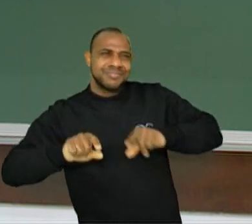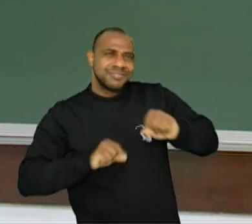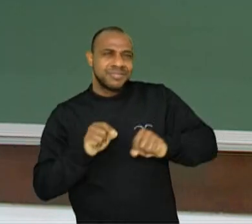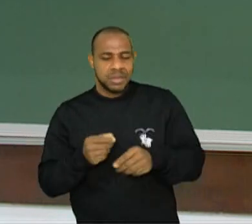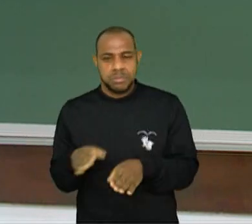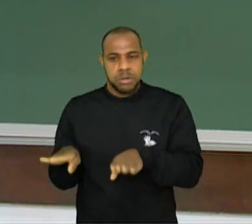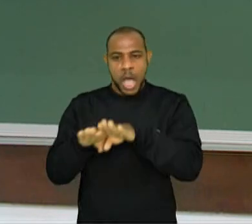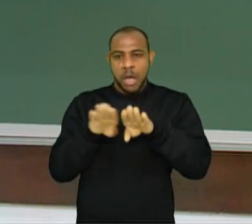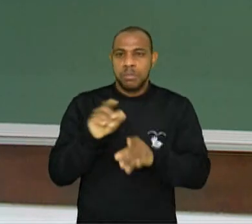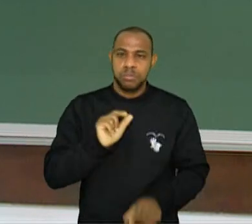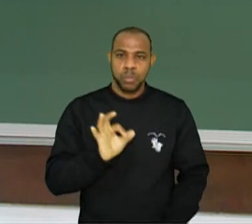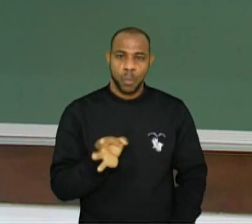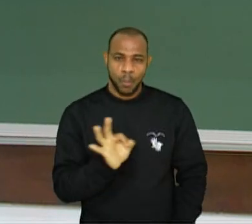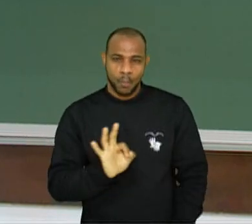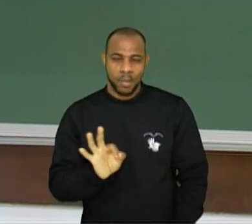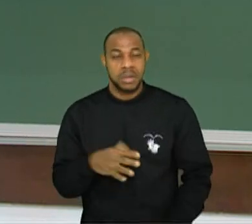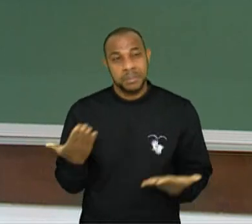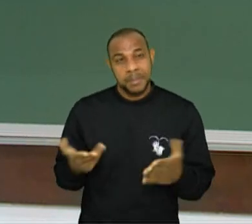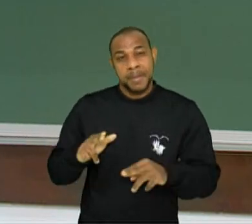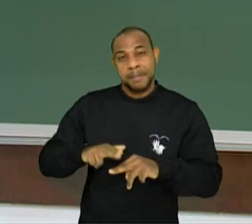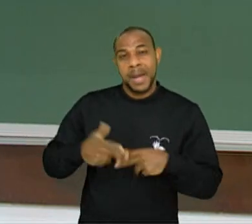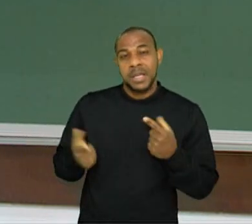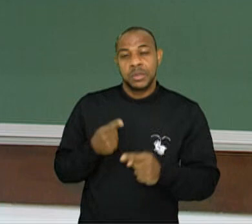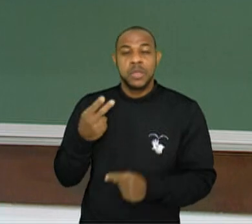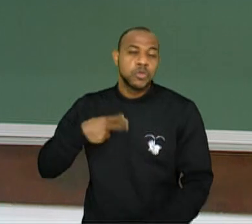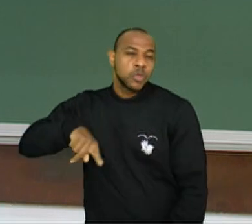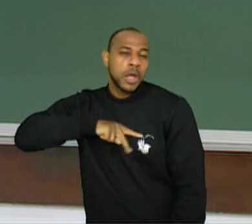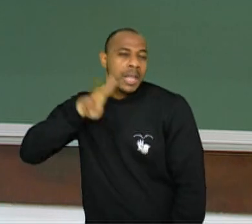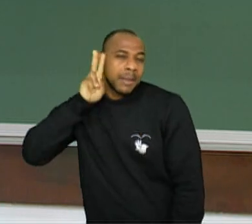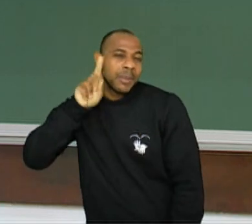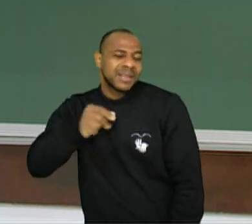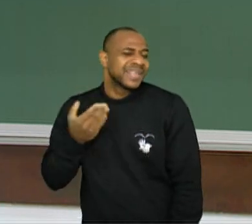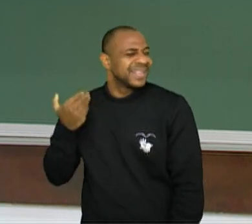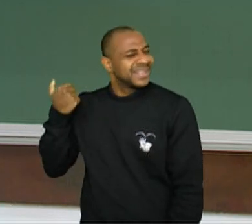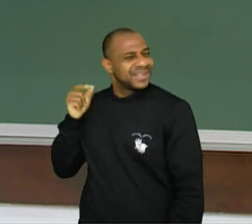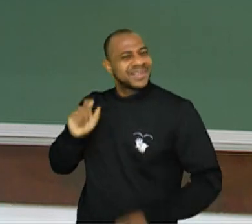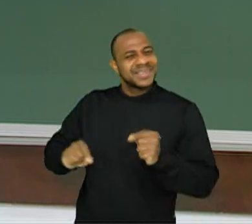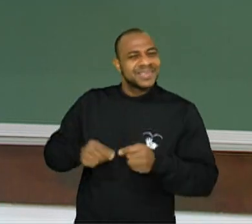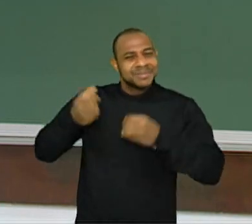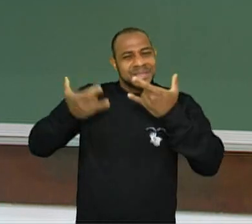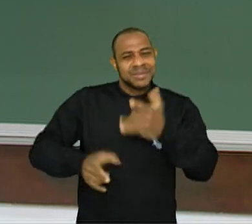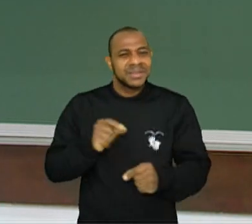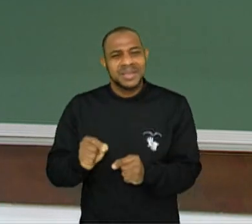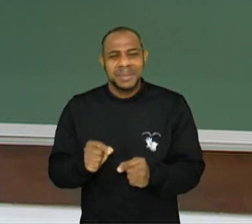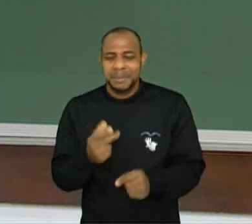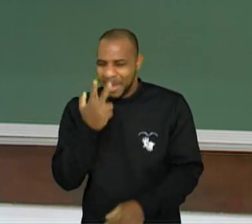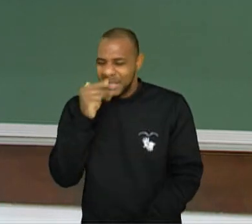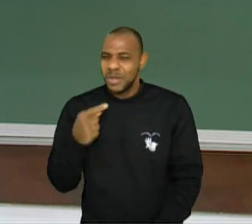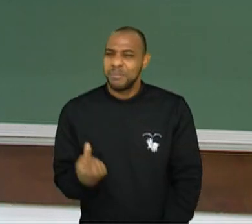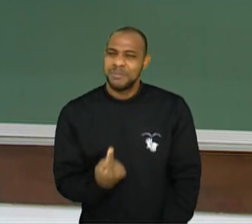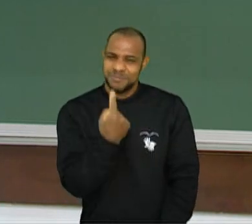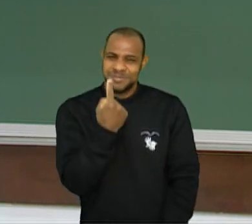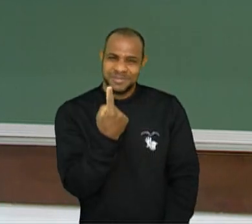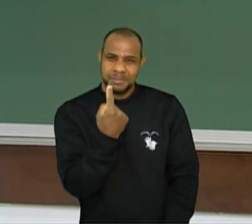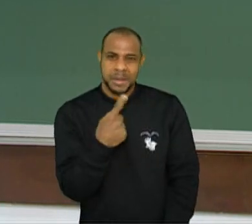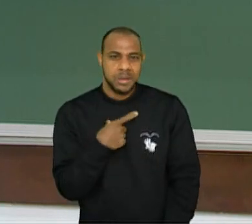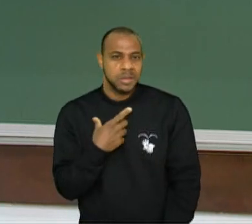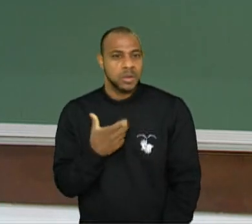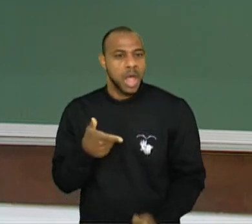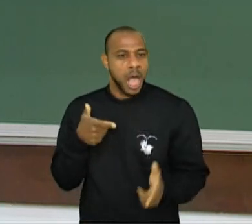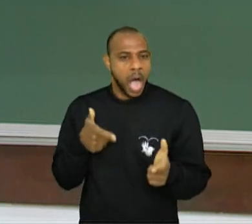mesma coisa. Porém, aqui nós lembramos que na época se tratava como se fosse uma coisa só. Havia a